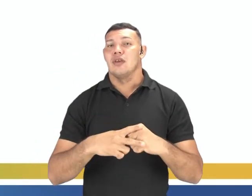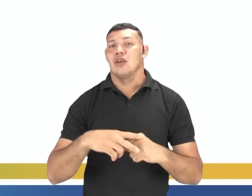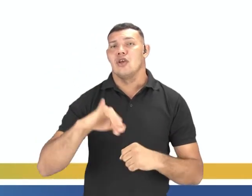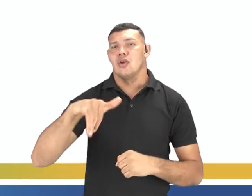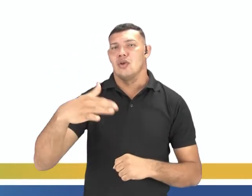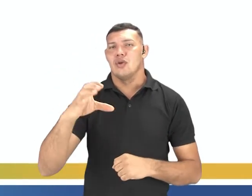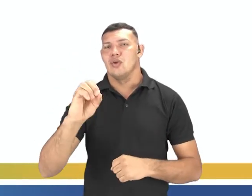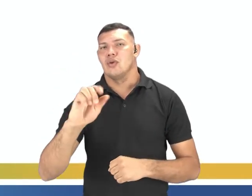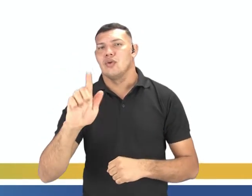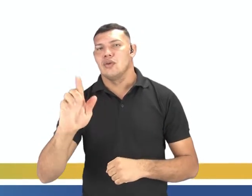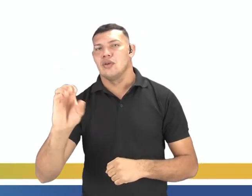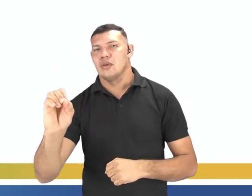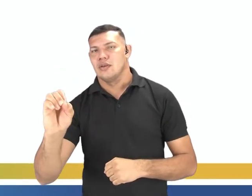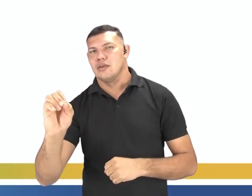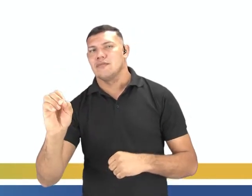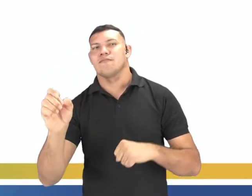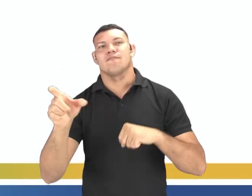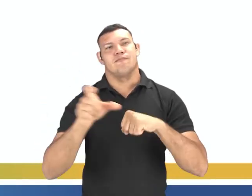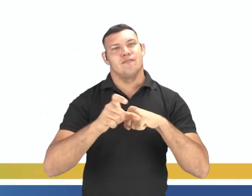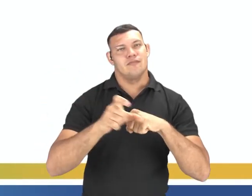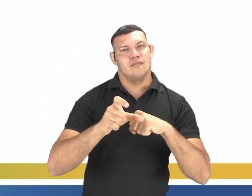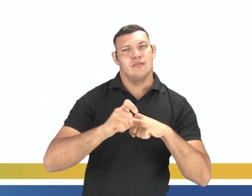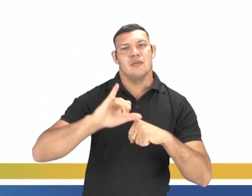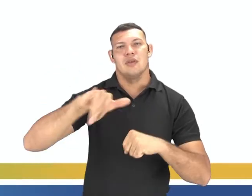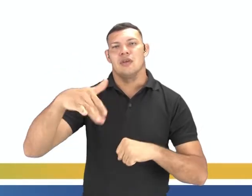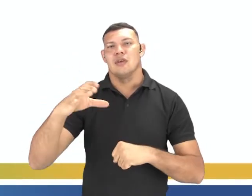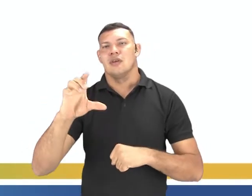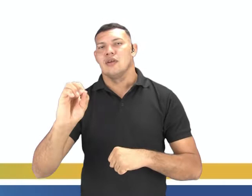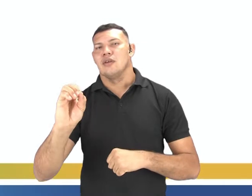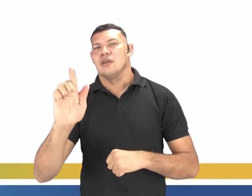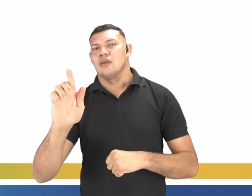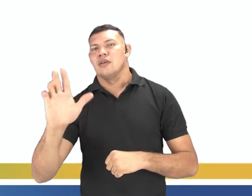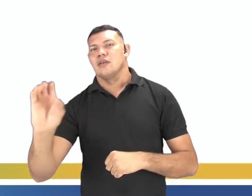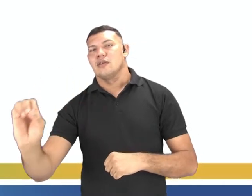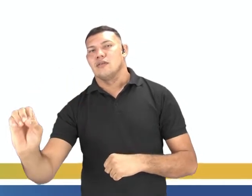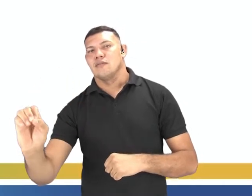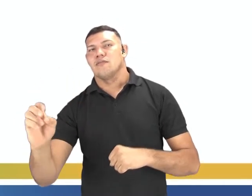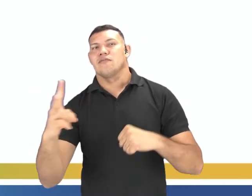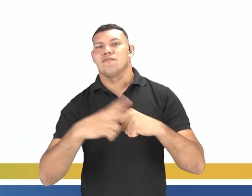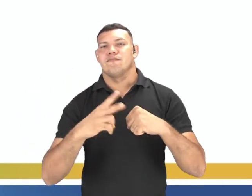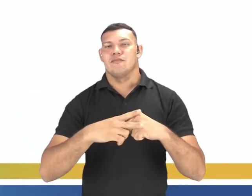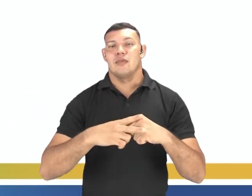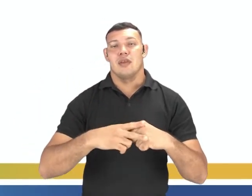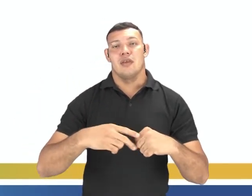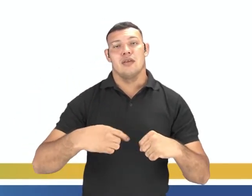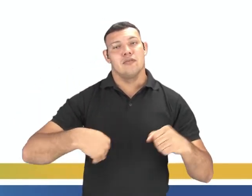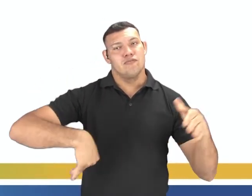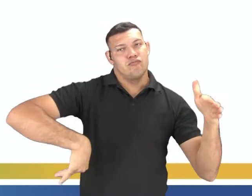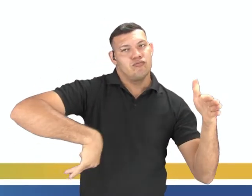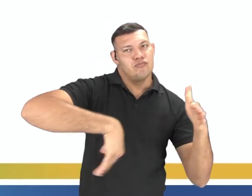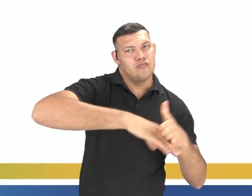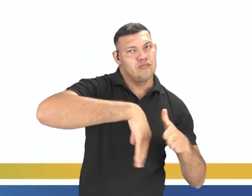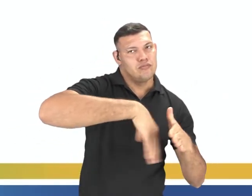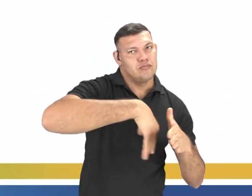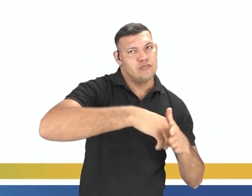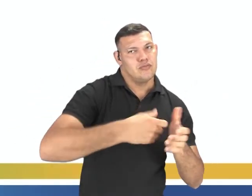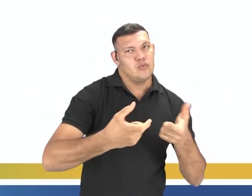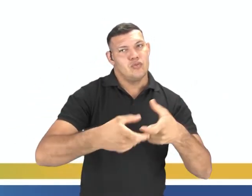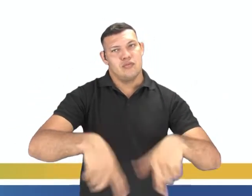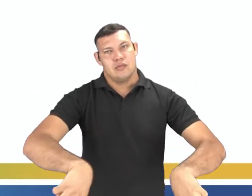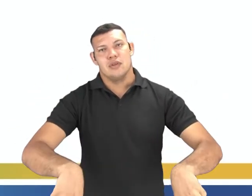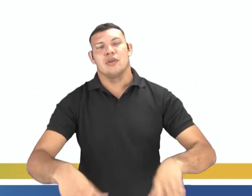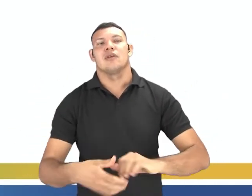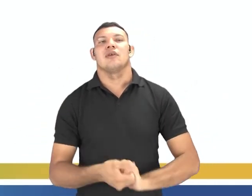jogo. Substantivo e verbo. Eu jogo futebol. E o jogo de futebol